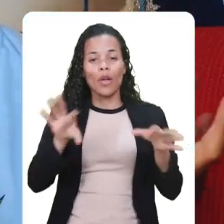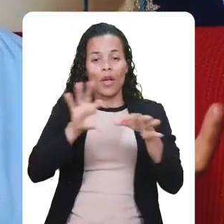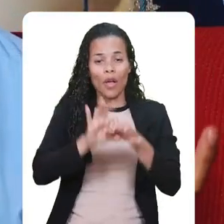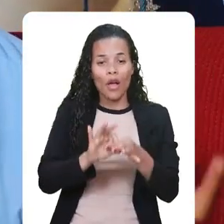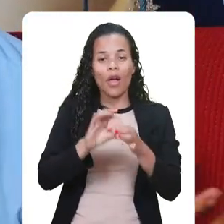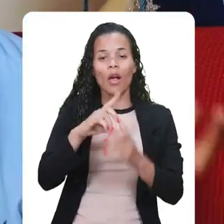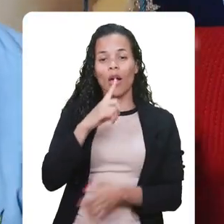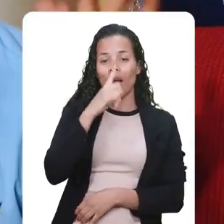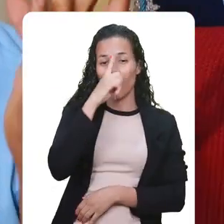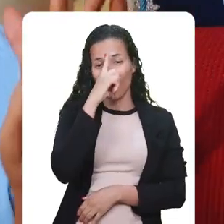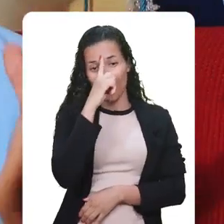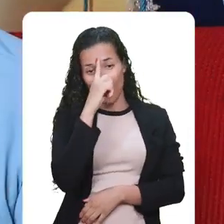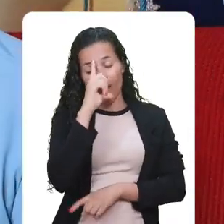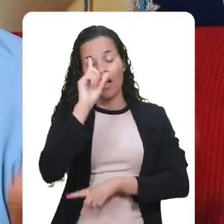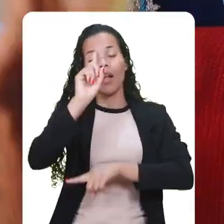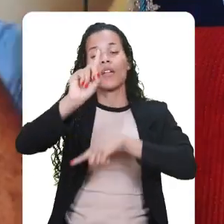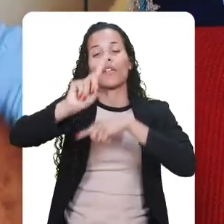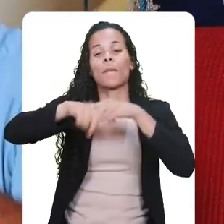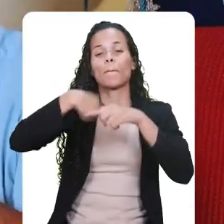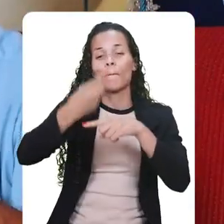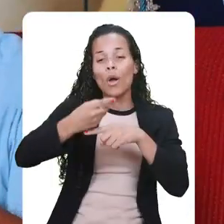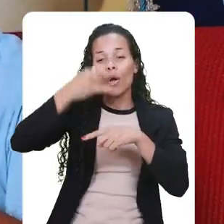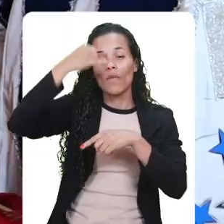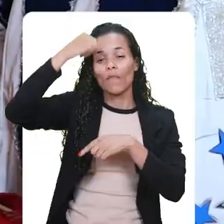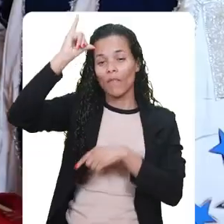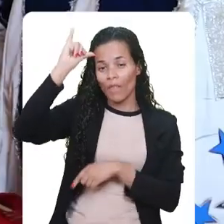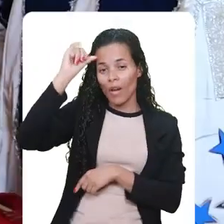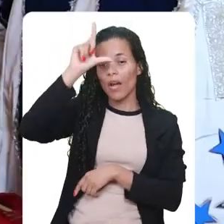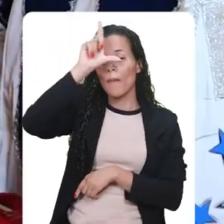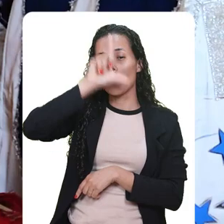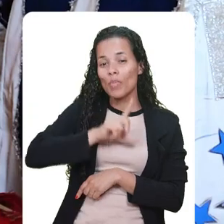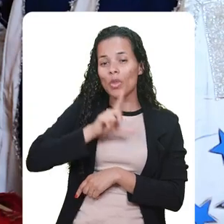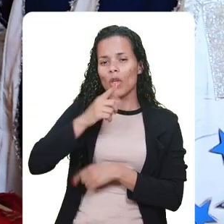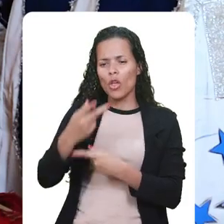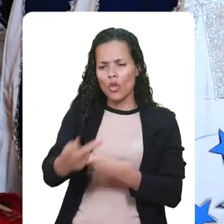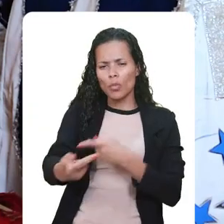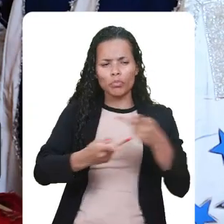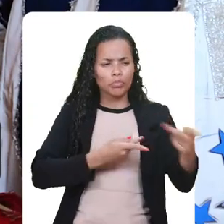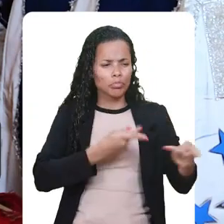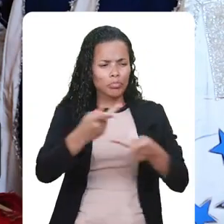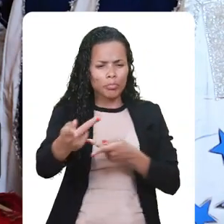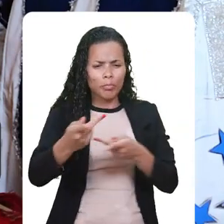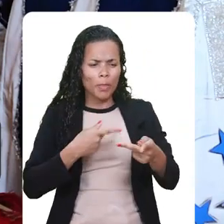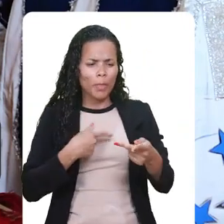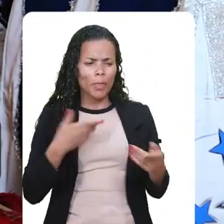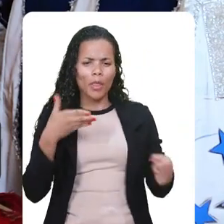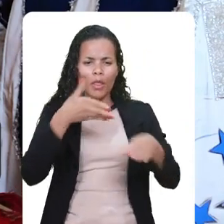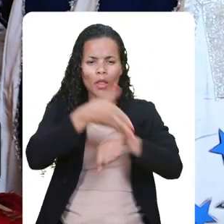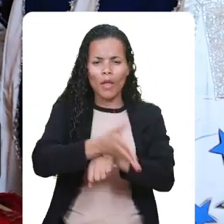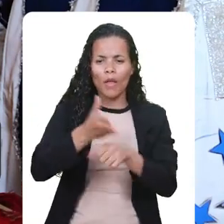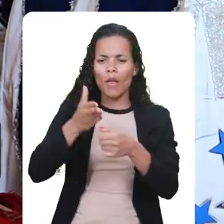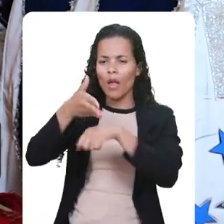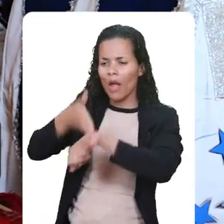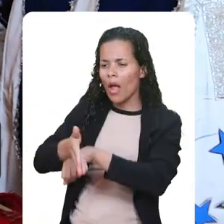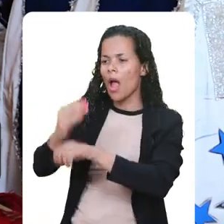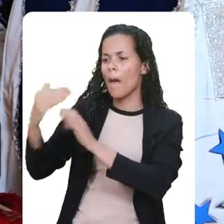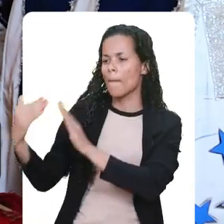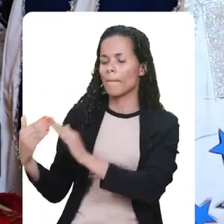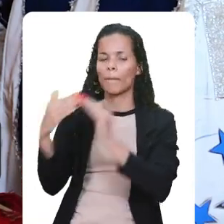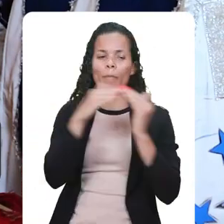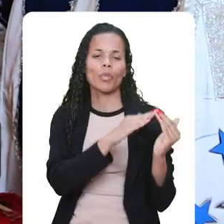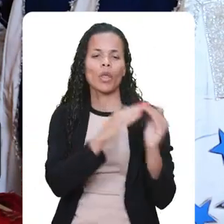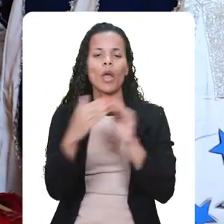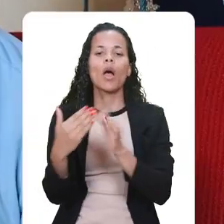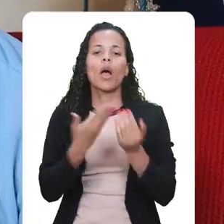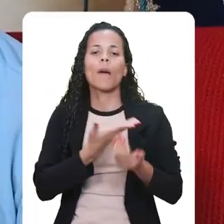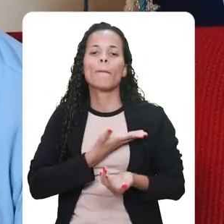do boi e fizeram a fusão com o carnaval. E por ser uma vaca, eles visitavam os componentes que faziam